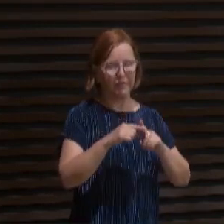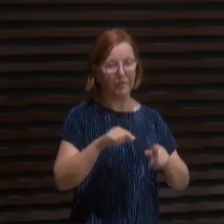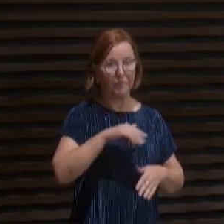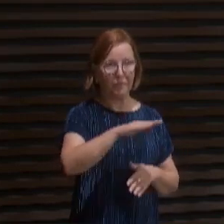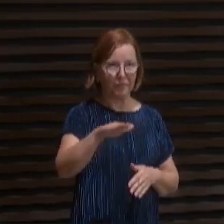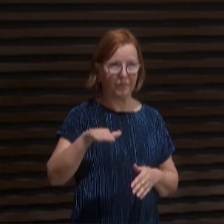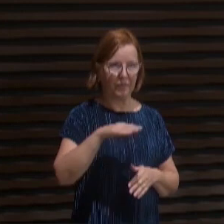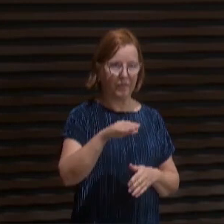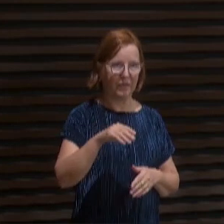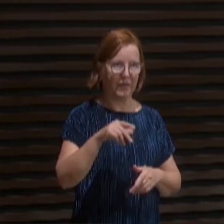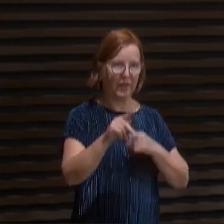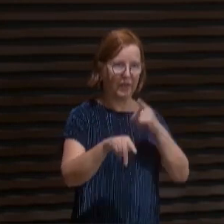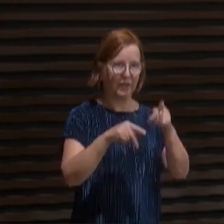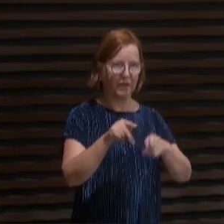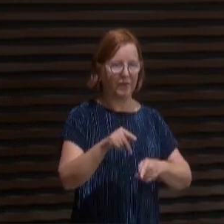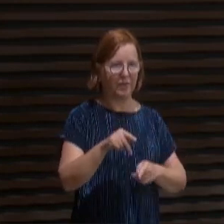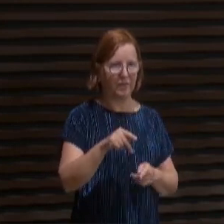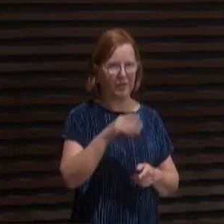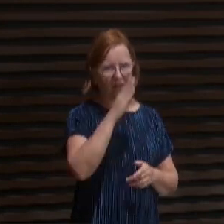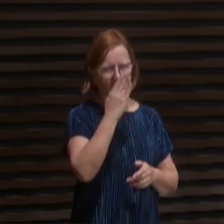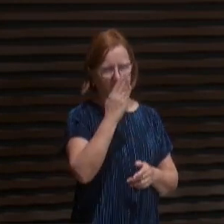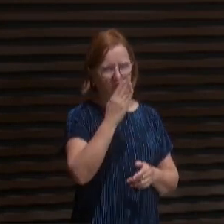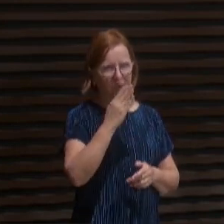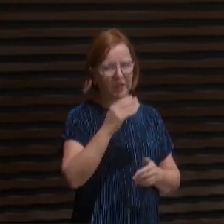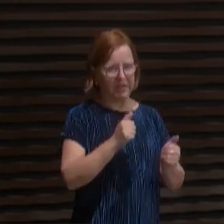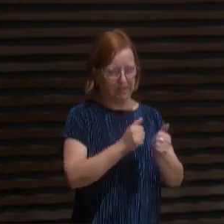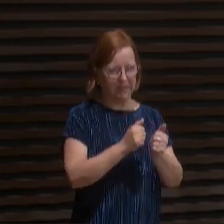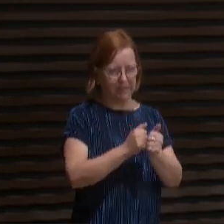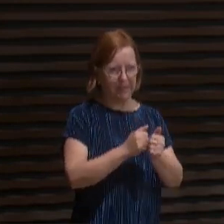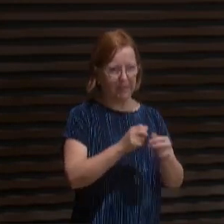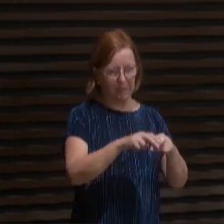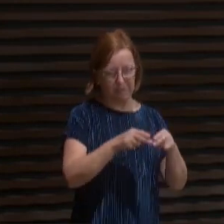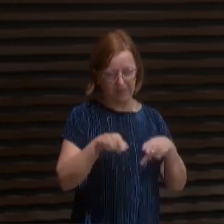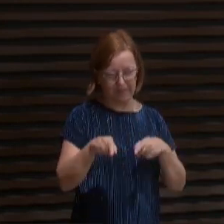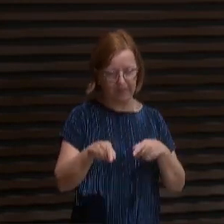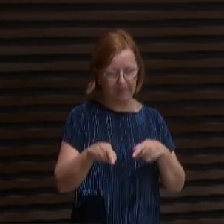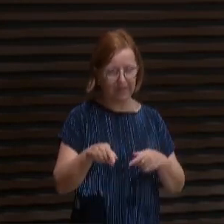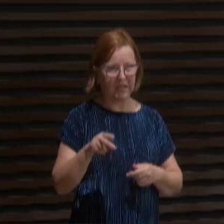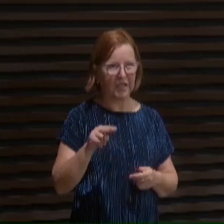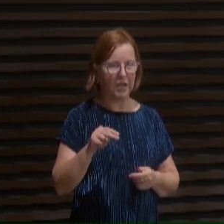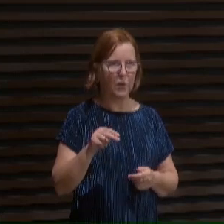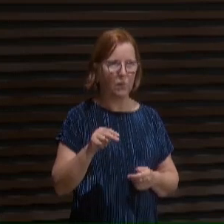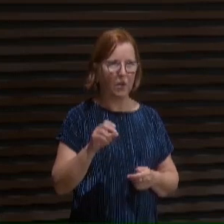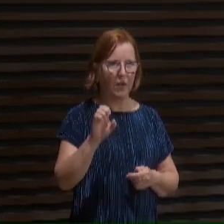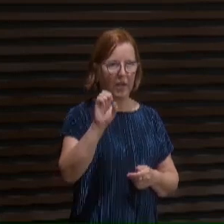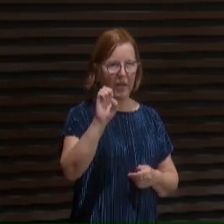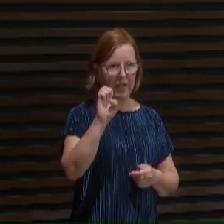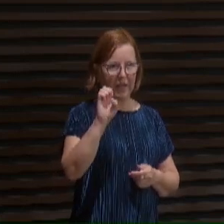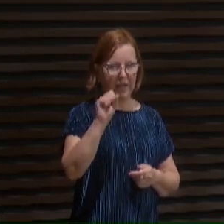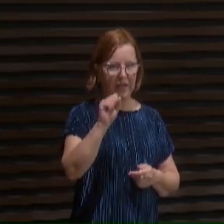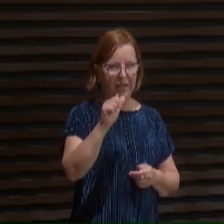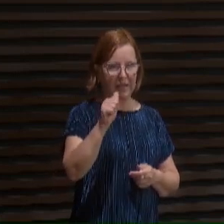Geralmente, os hipócritas seguem por aqui, como aqueles que, como Esaú, vendem o seu direito